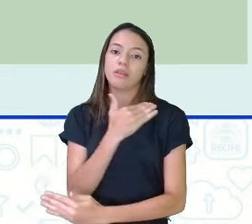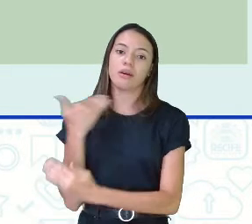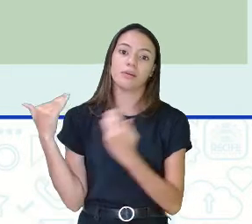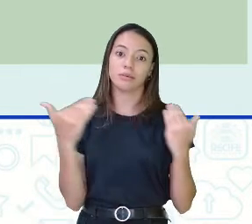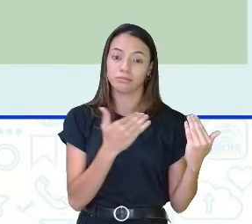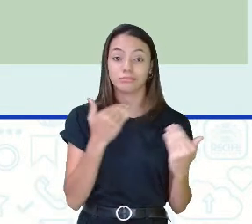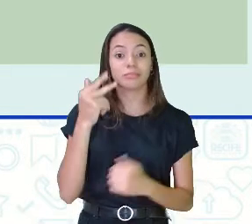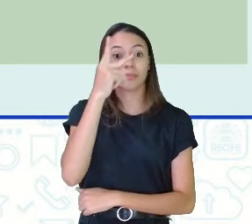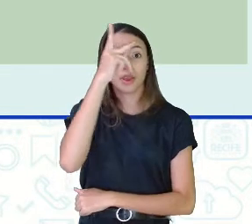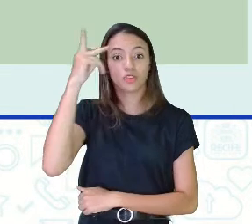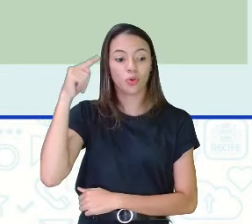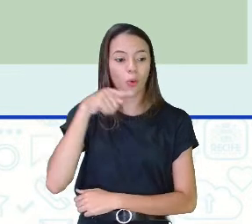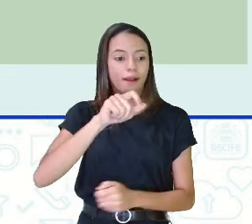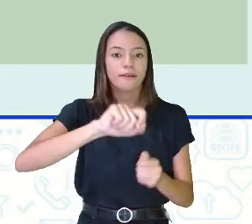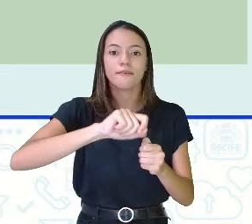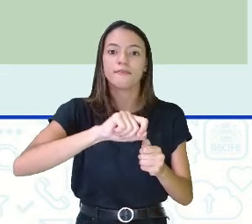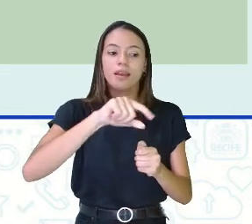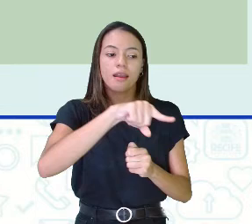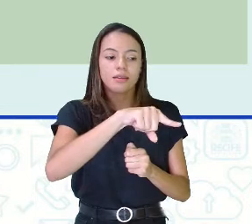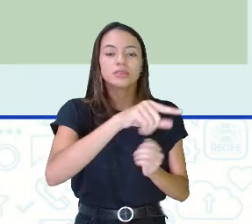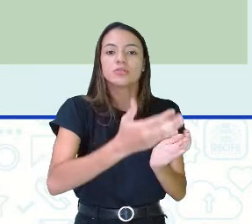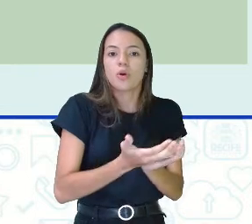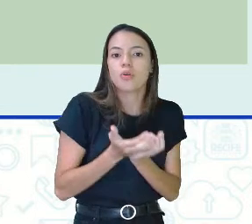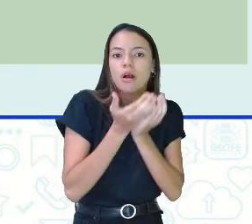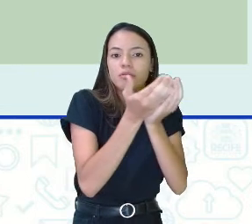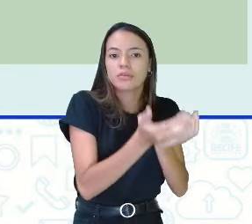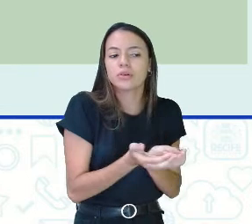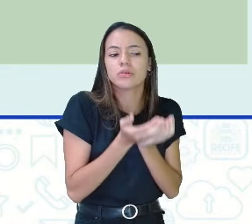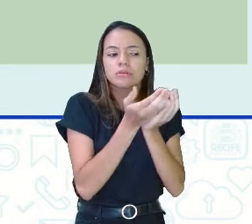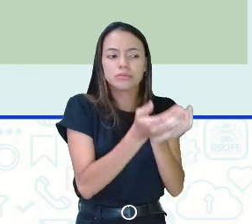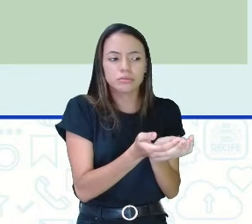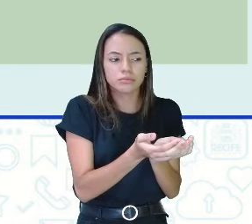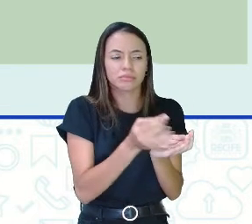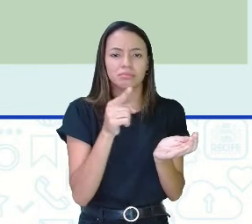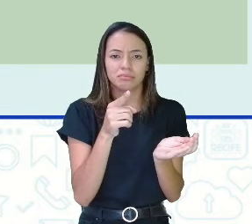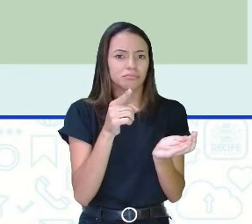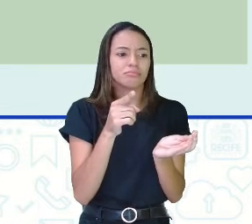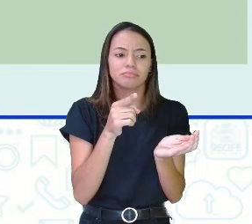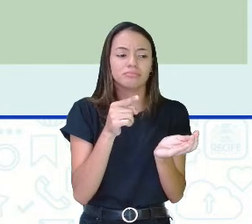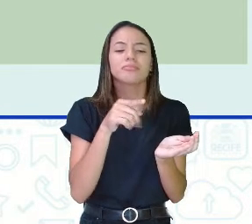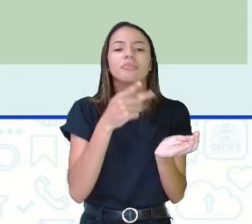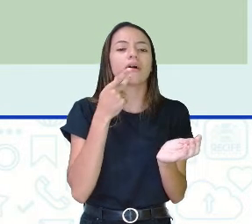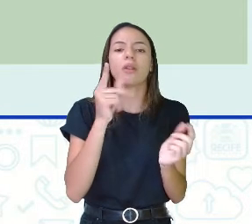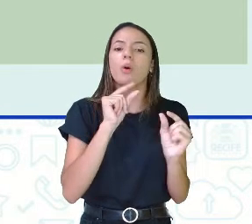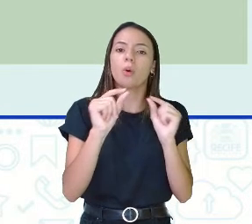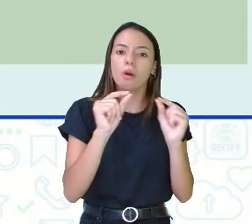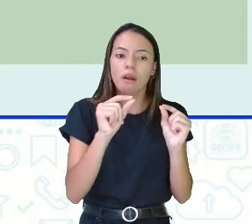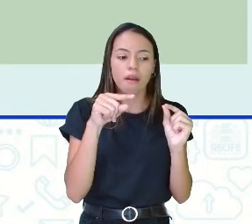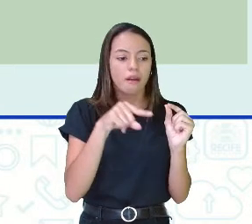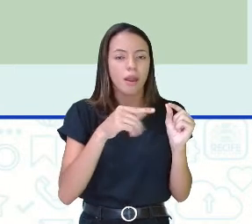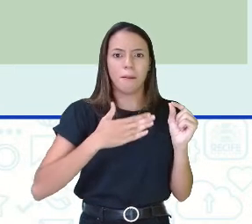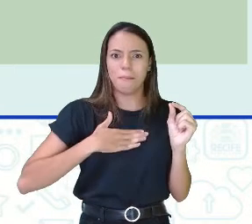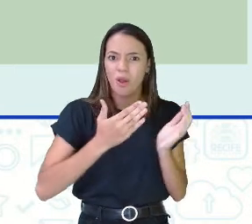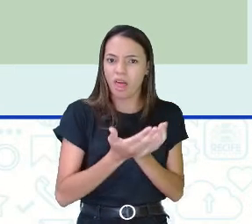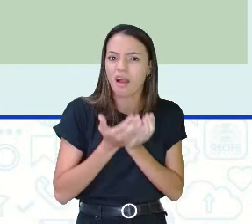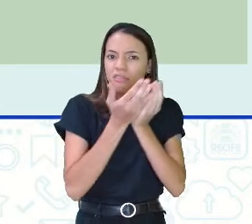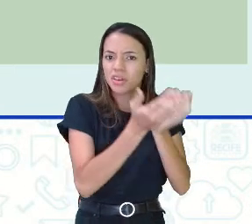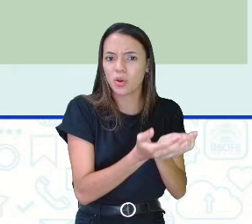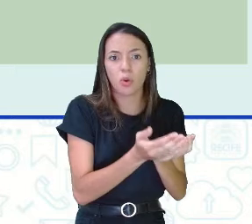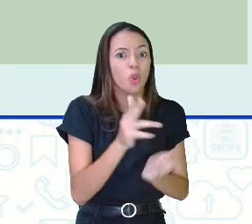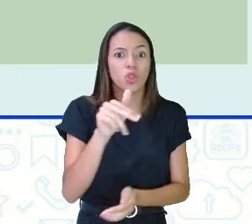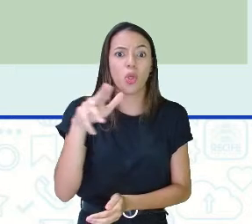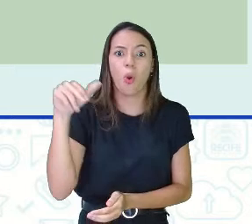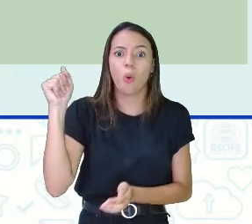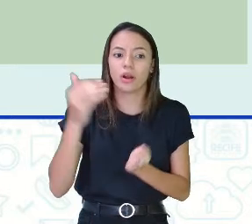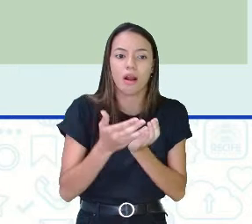ele estava afirmando que seu navio jamais afundaria. Mas, como sabemos, ocorreu o contrário. Então, aqui a ironia